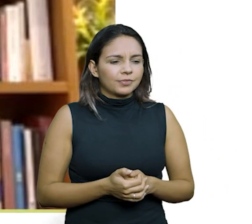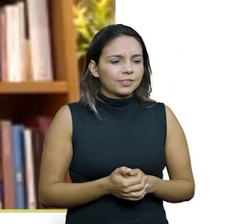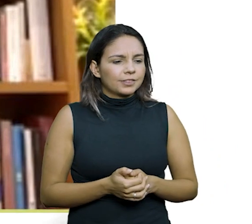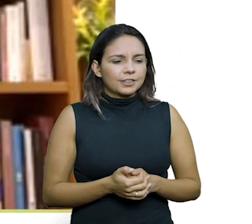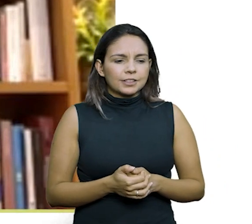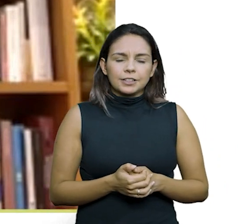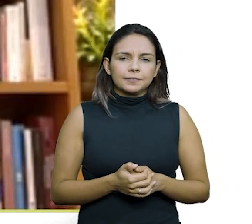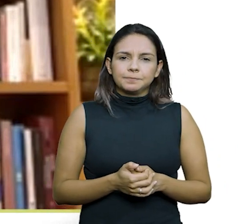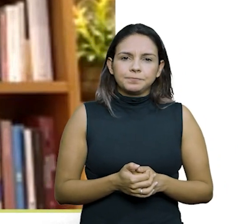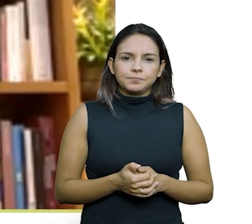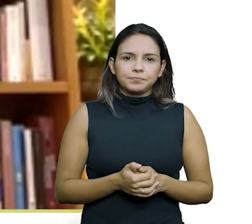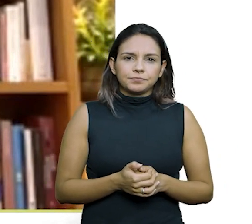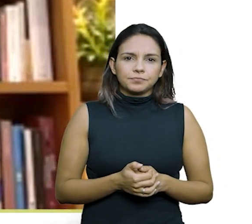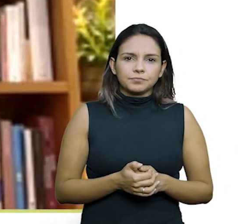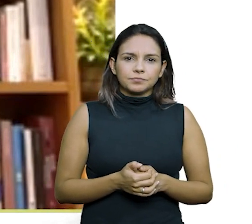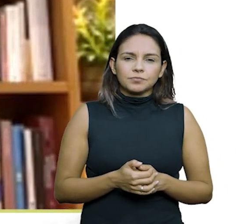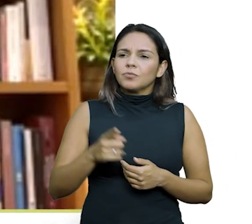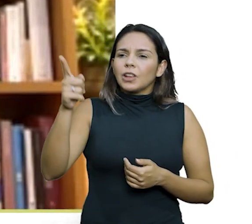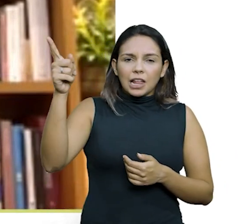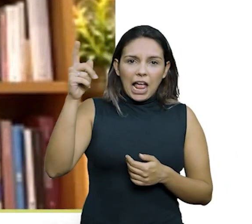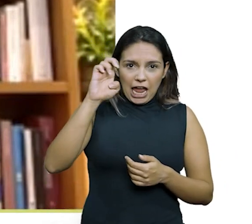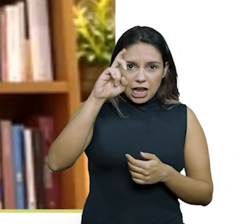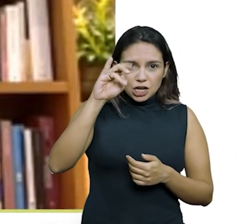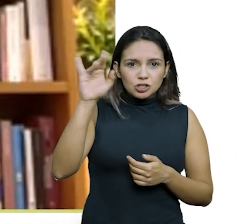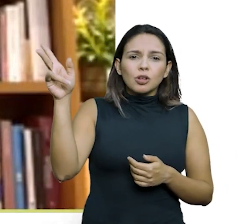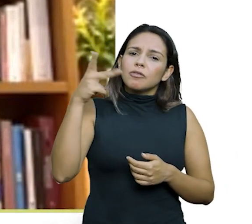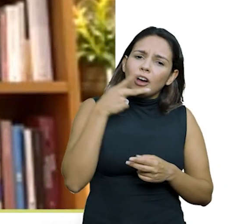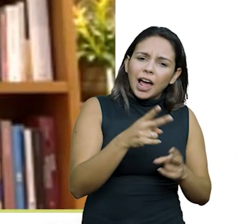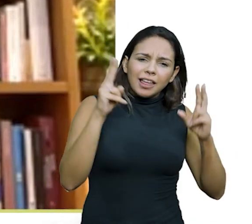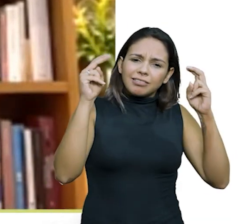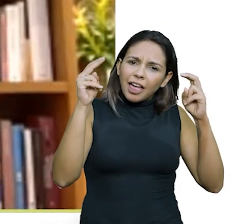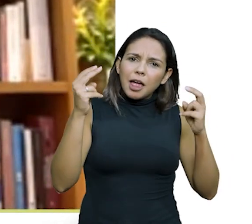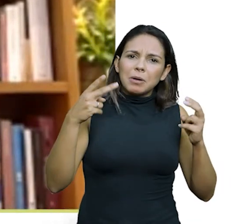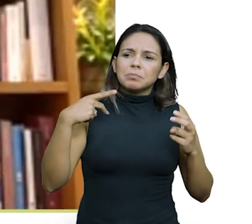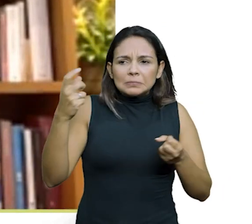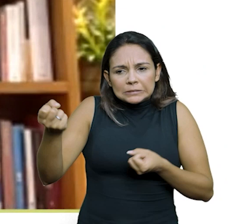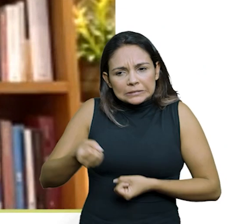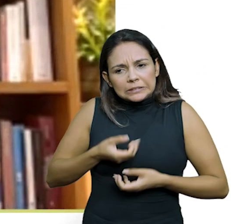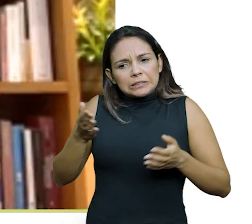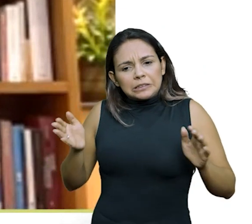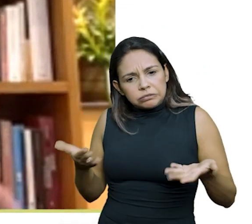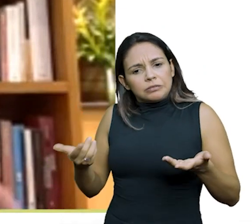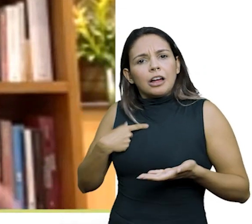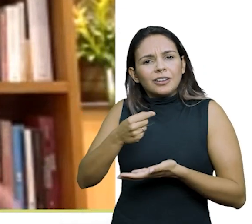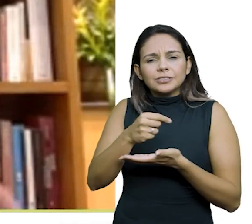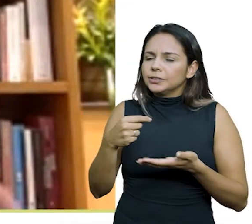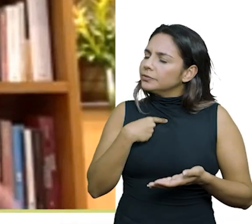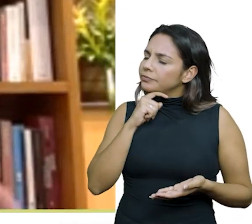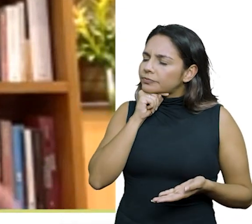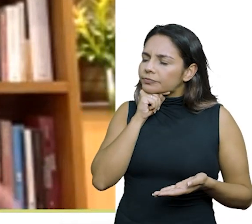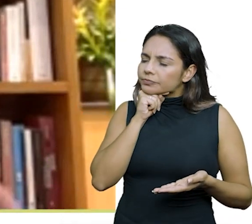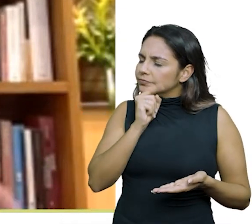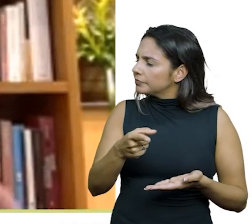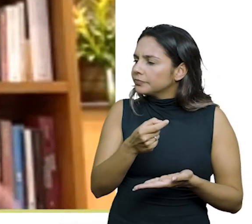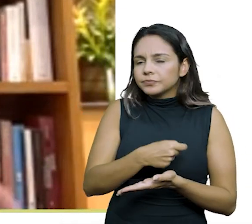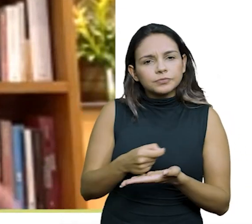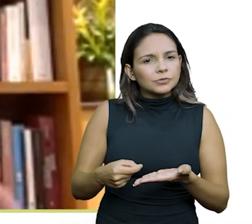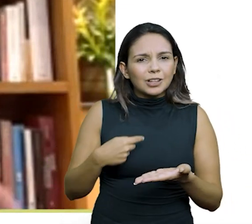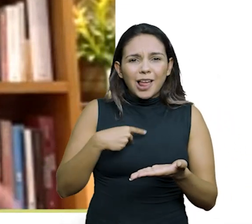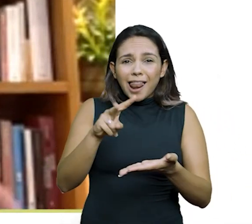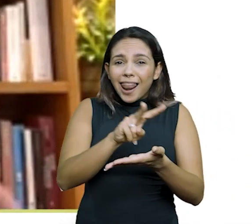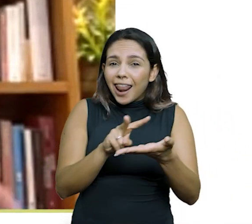minha editora, ela sugerindo tema. Não adianta, eu não consigo escrever nada. E estou conseguindo